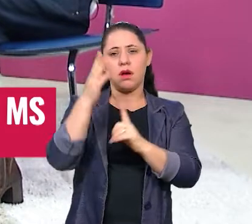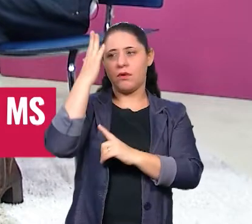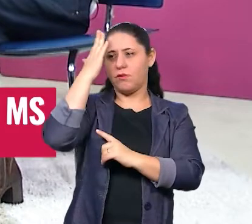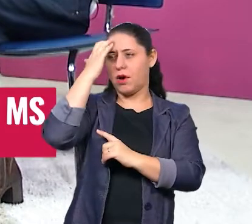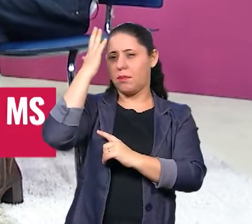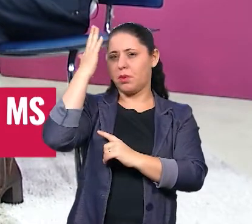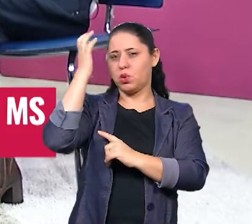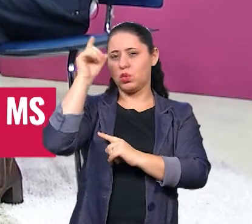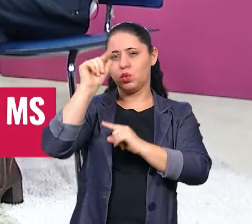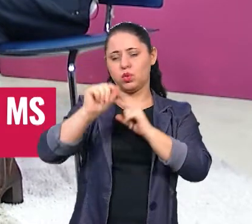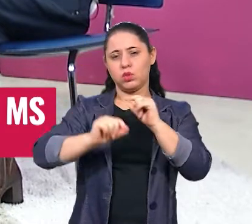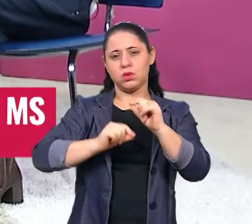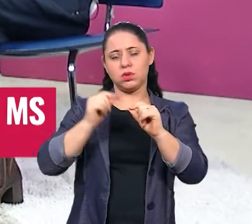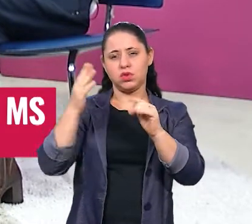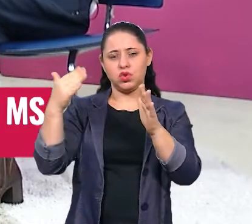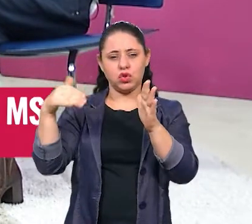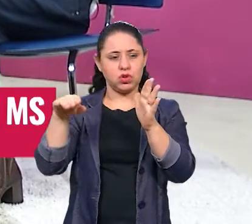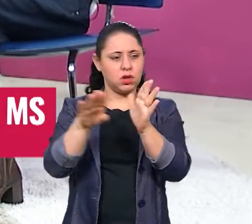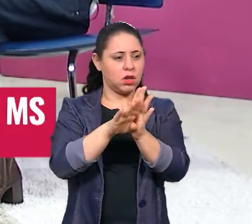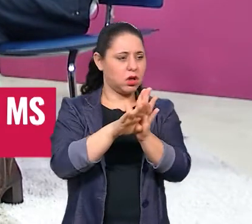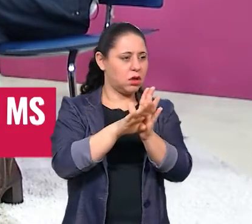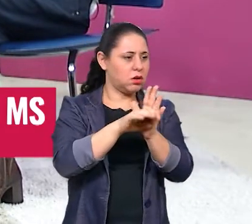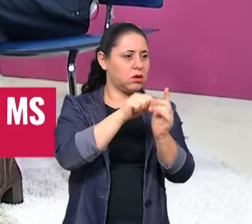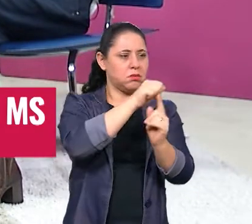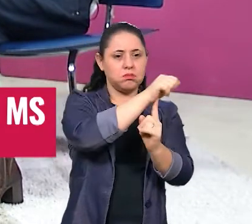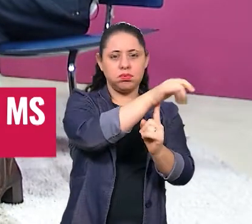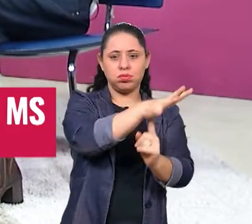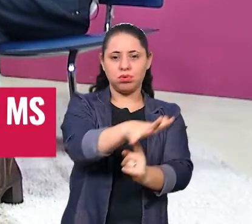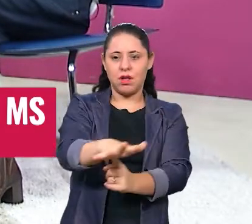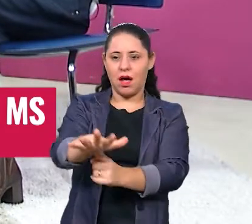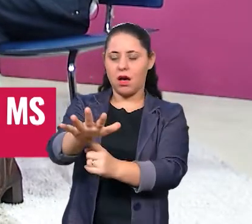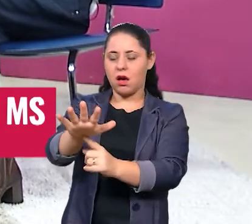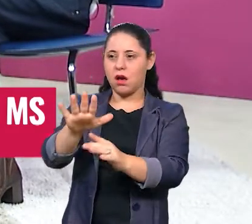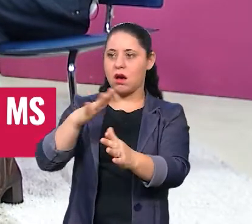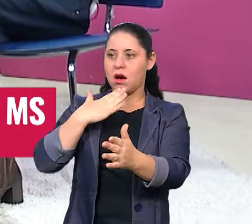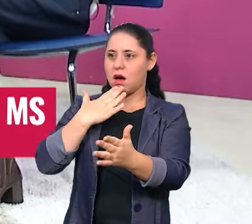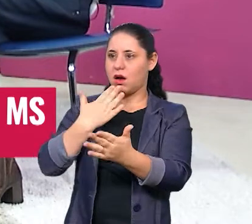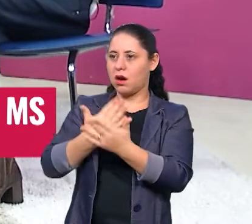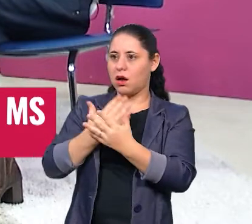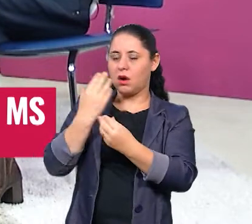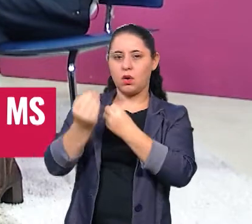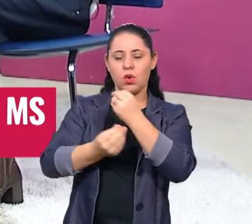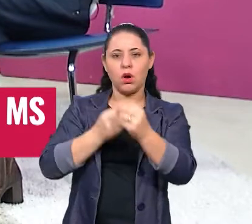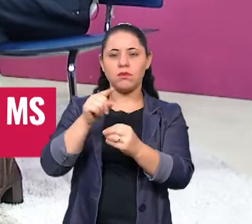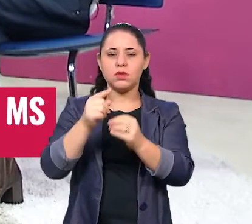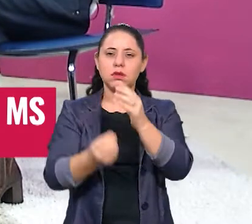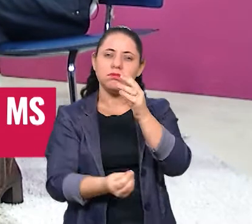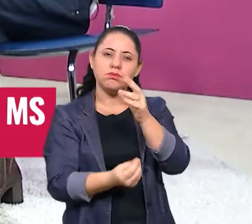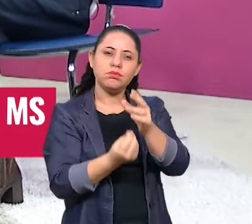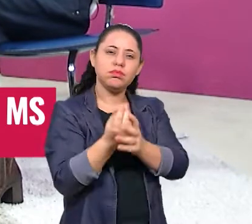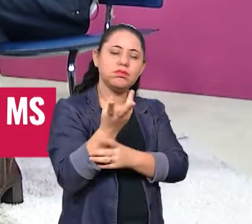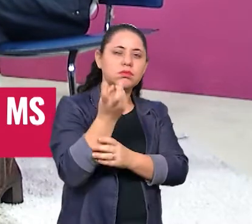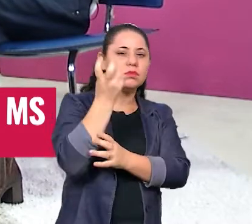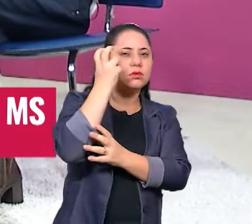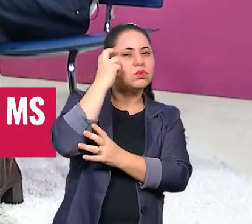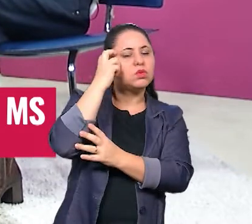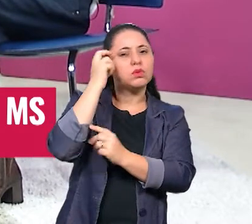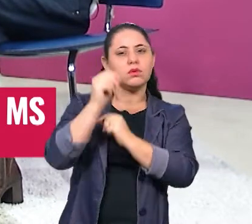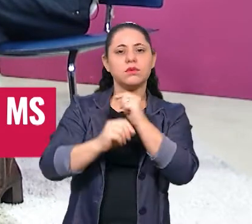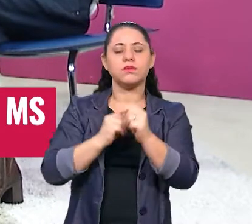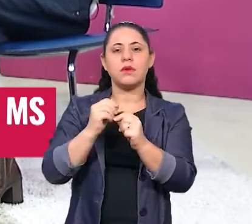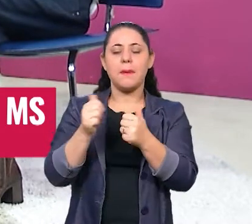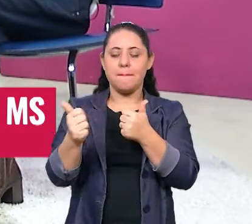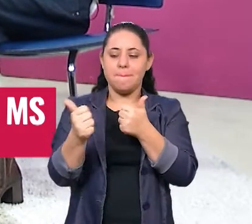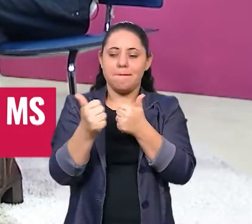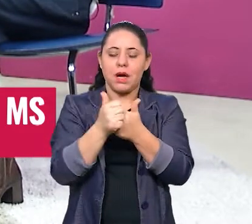ele chega a todos, todos se encantam, né? Como que é para você, como produtora cultural, estar próximo desses